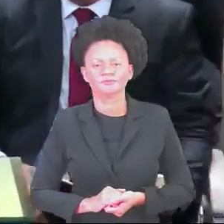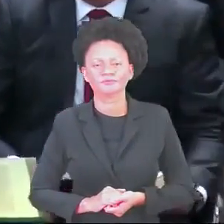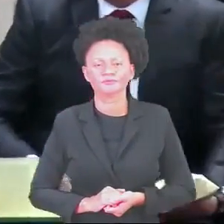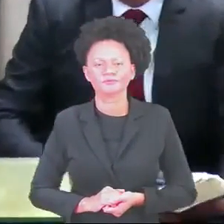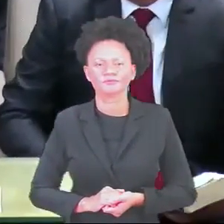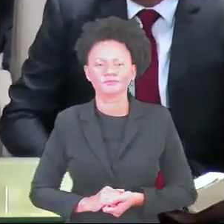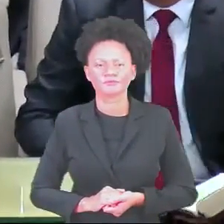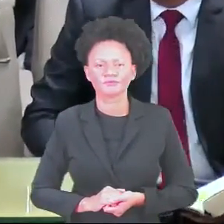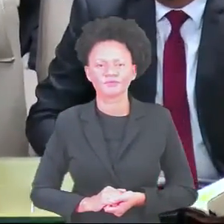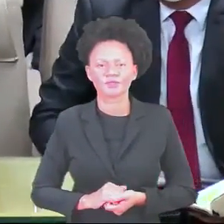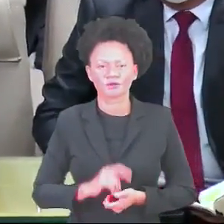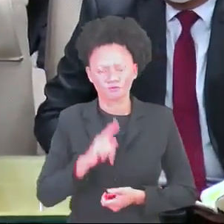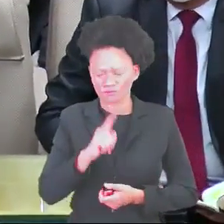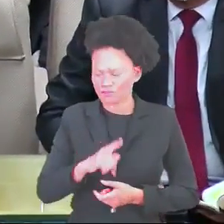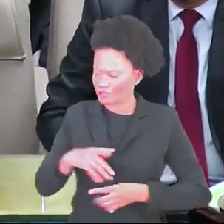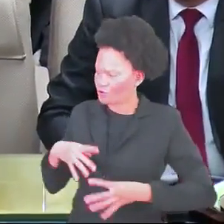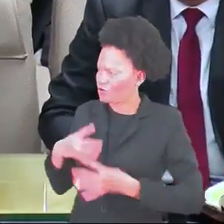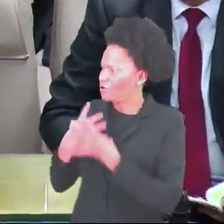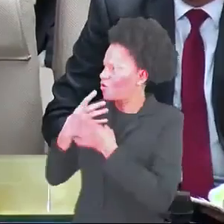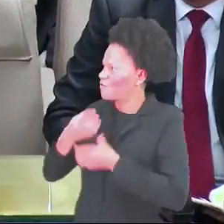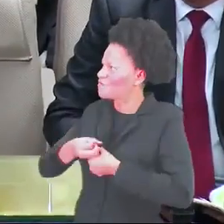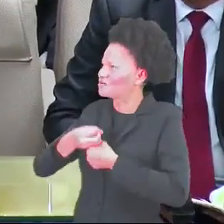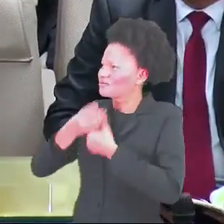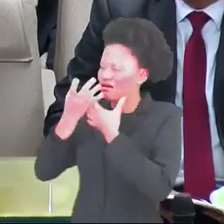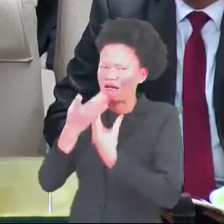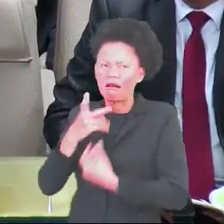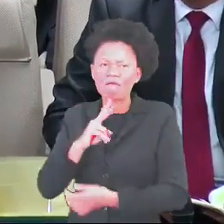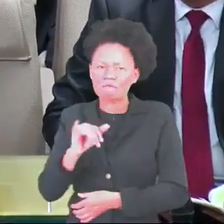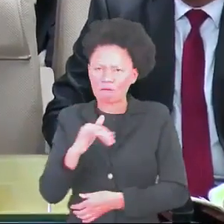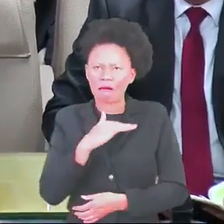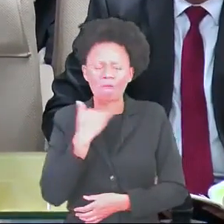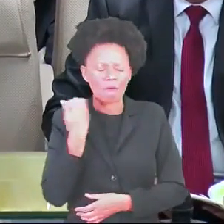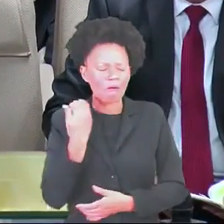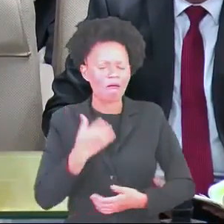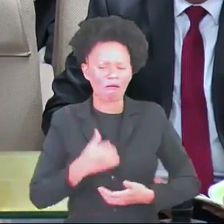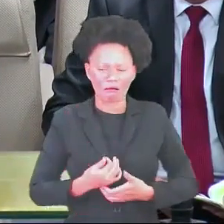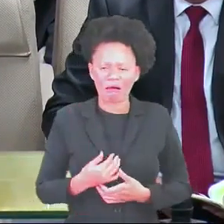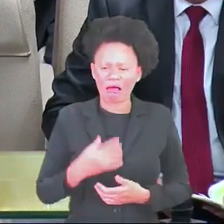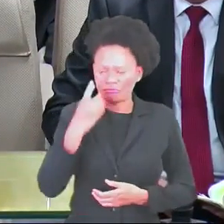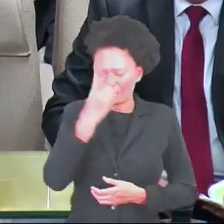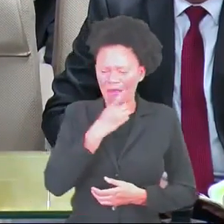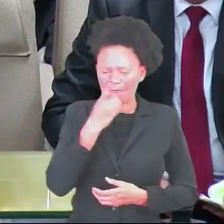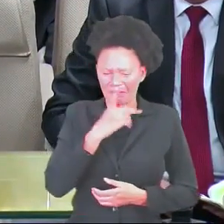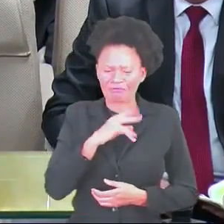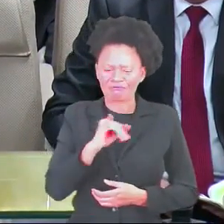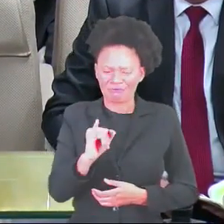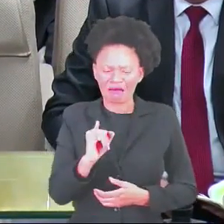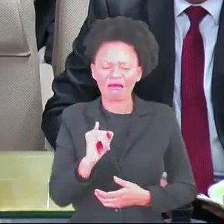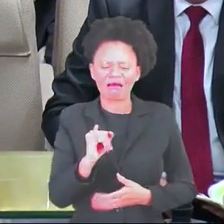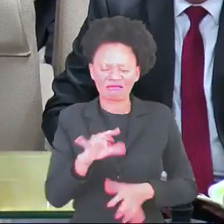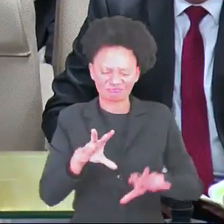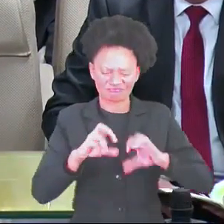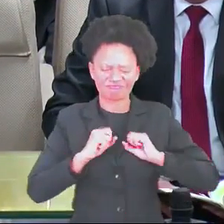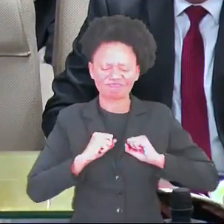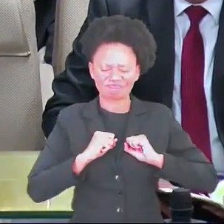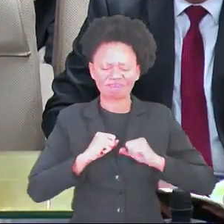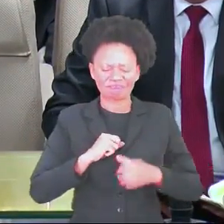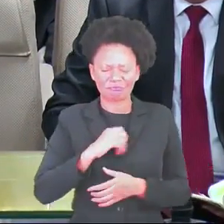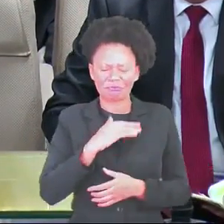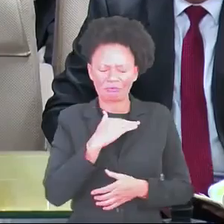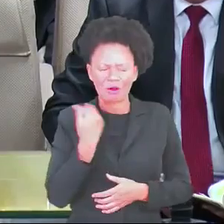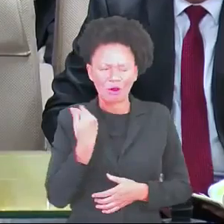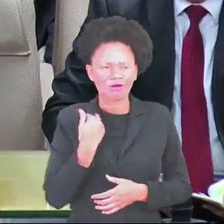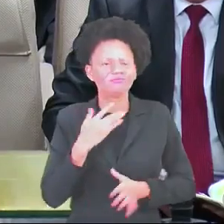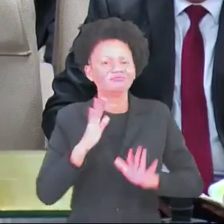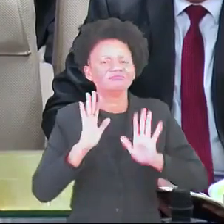Aleluia. Você está confessando que você vai morrer. Está confessando que a diabetes vai te matar. Irmão, se crente, uma coisa que crente não